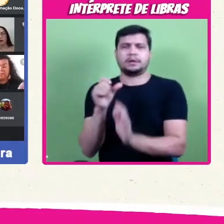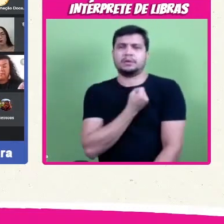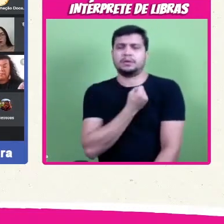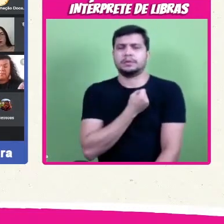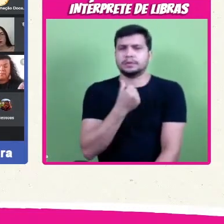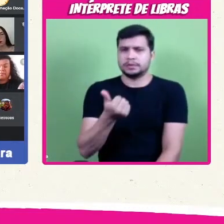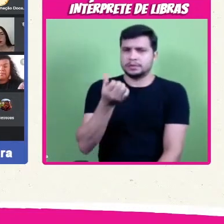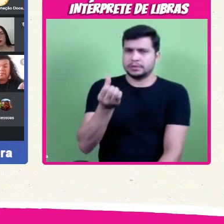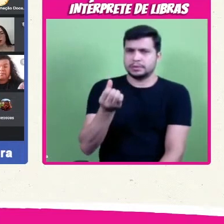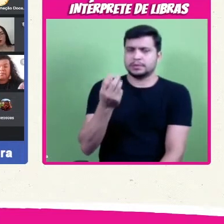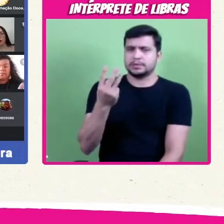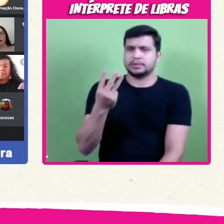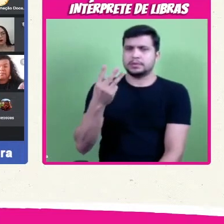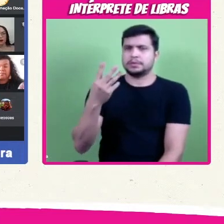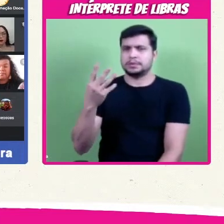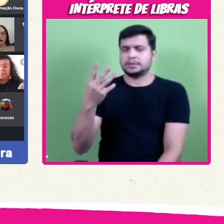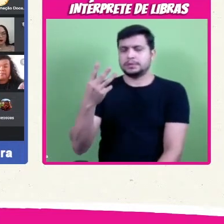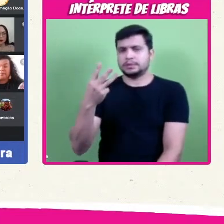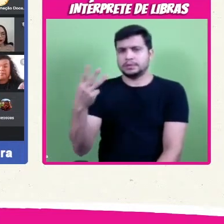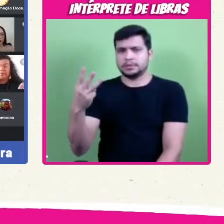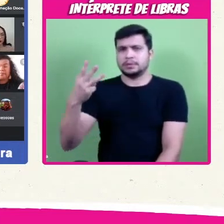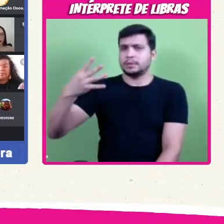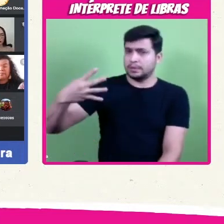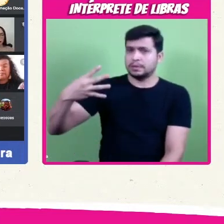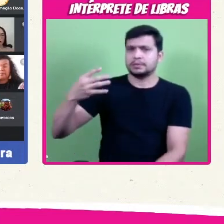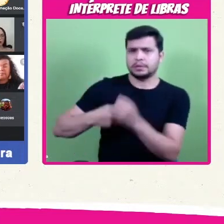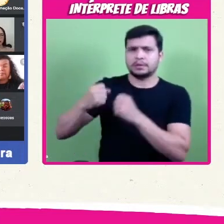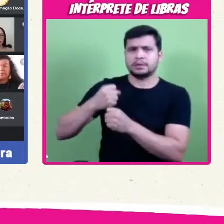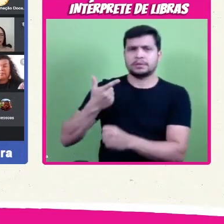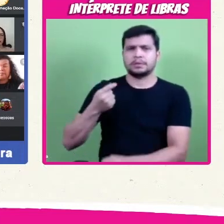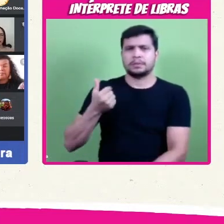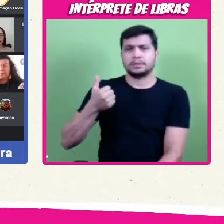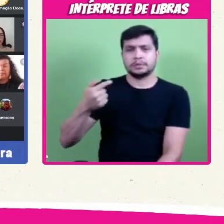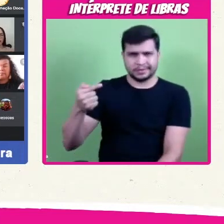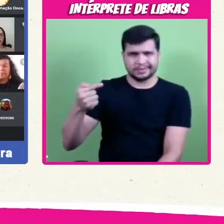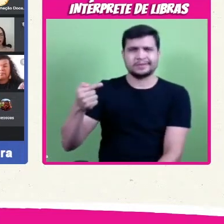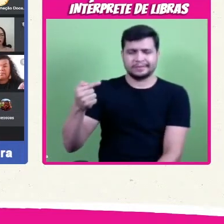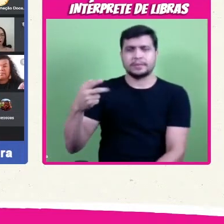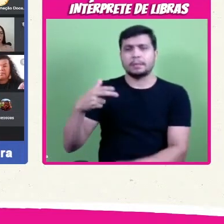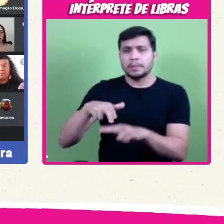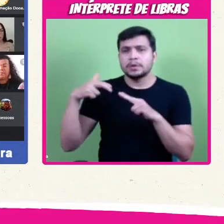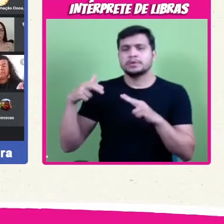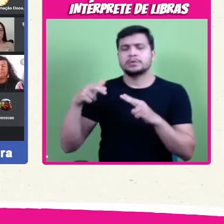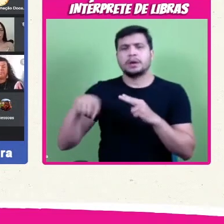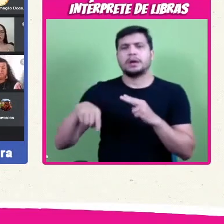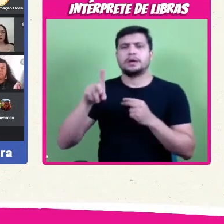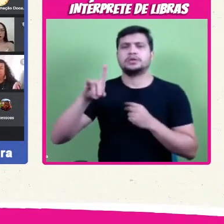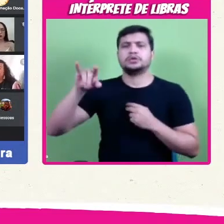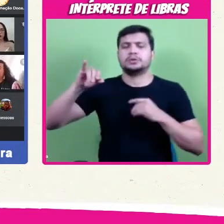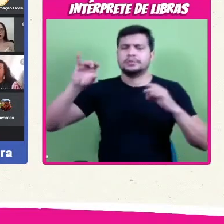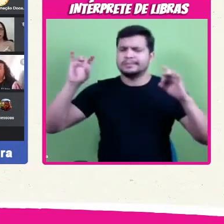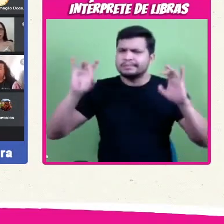16.334 de 2017. Né? Então, essa é uma data importante para que nós